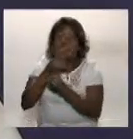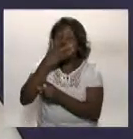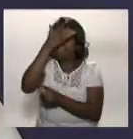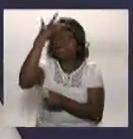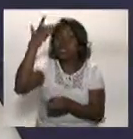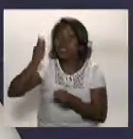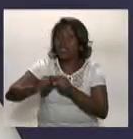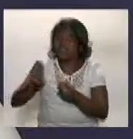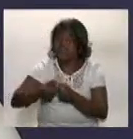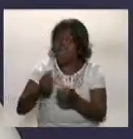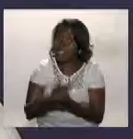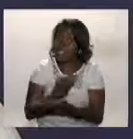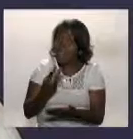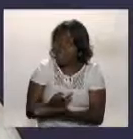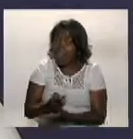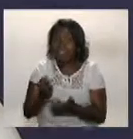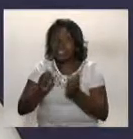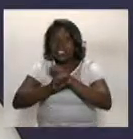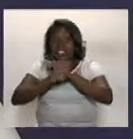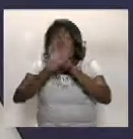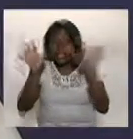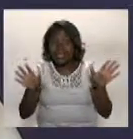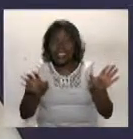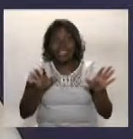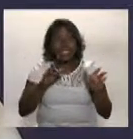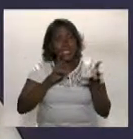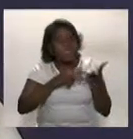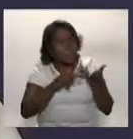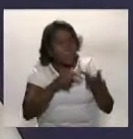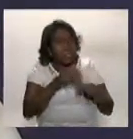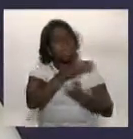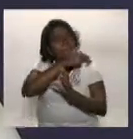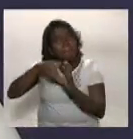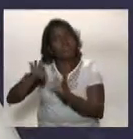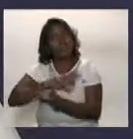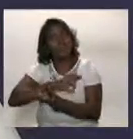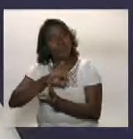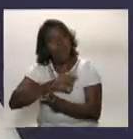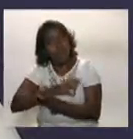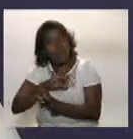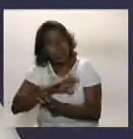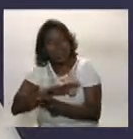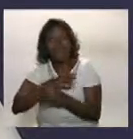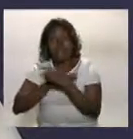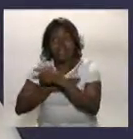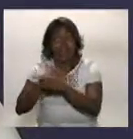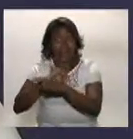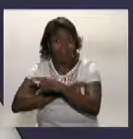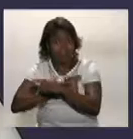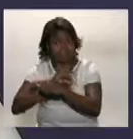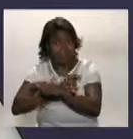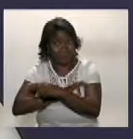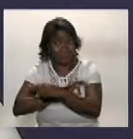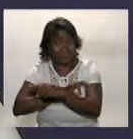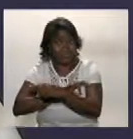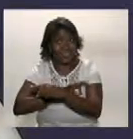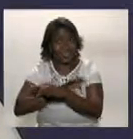E ter que cumprir uma formalidade processual é algo que talvez naquele momento a gente não